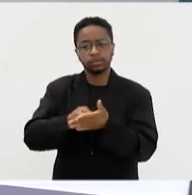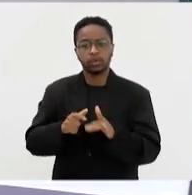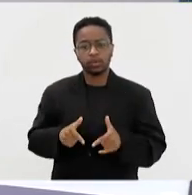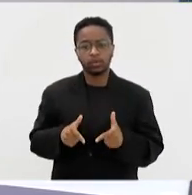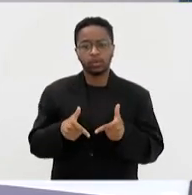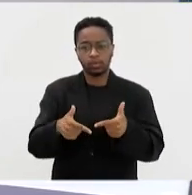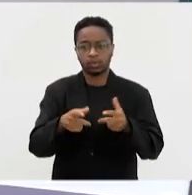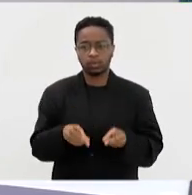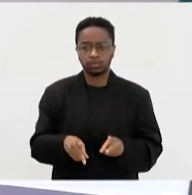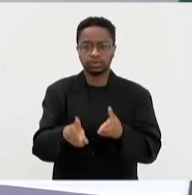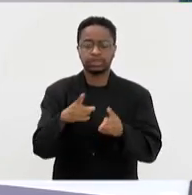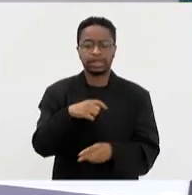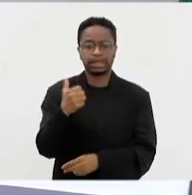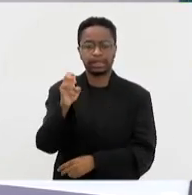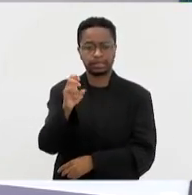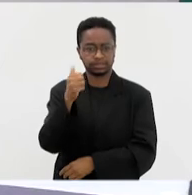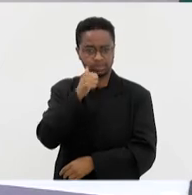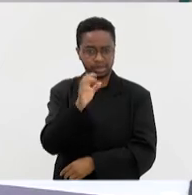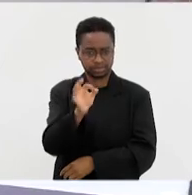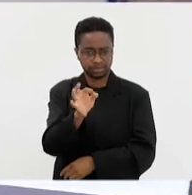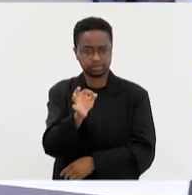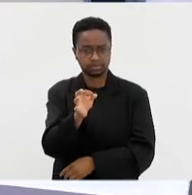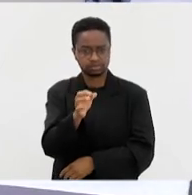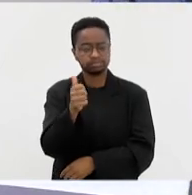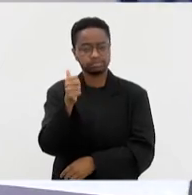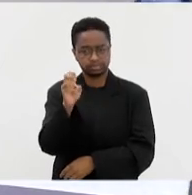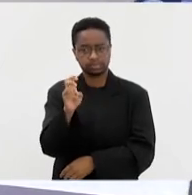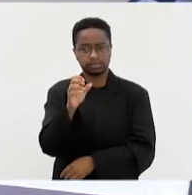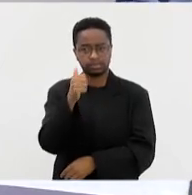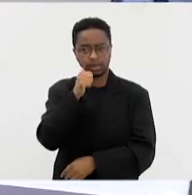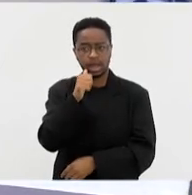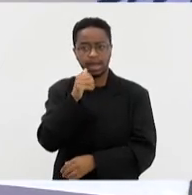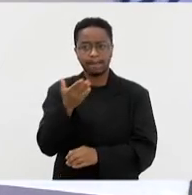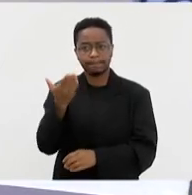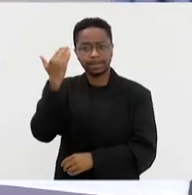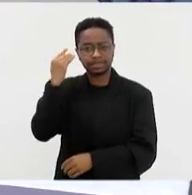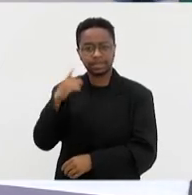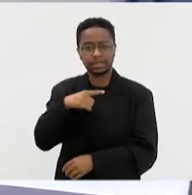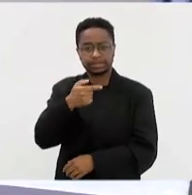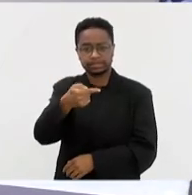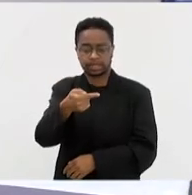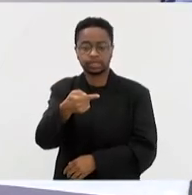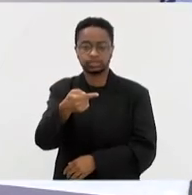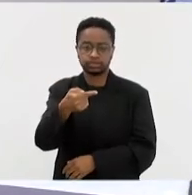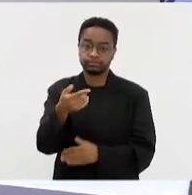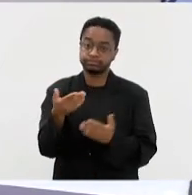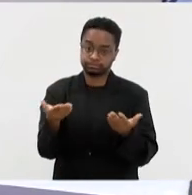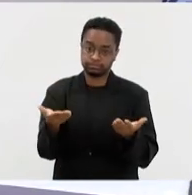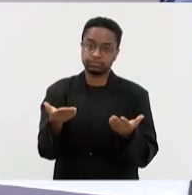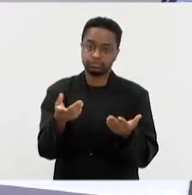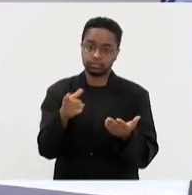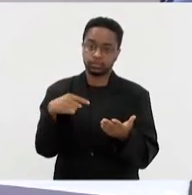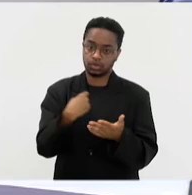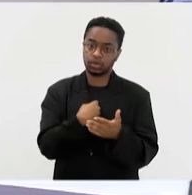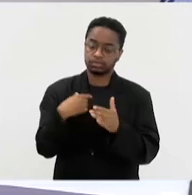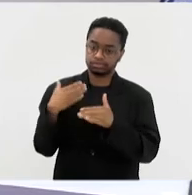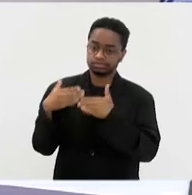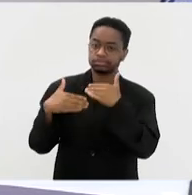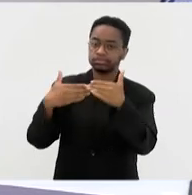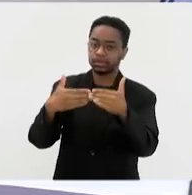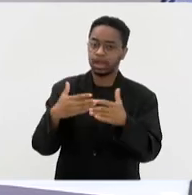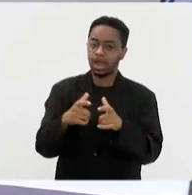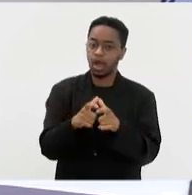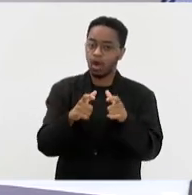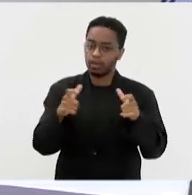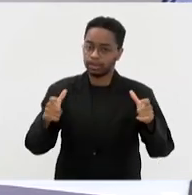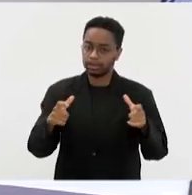parlamentares, né, agora, mulheres. 15. Você falou que antigamente vocês eram, acho que, 4, 7. 7. Então, nós estamos aumentando. Dobramos. E com